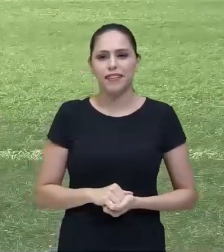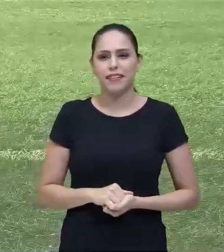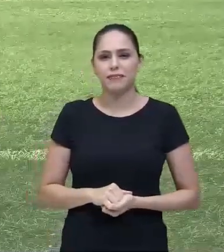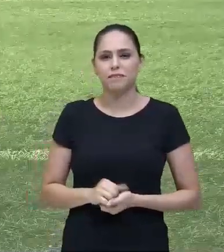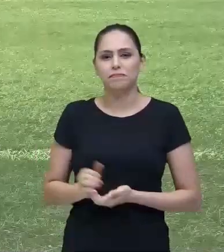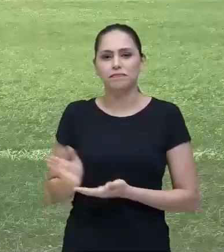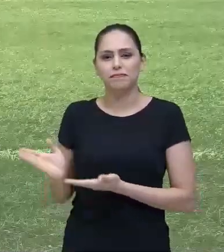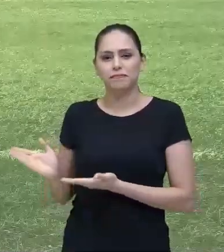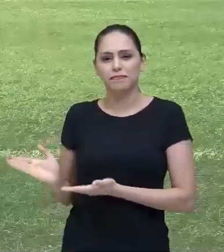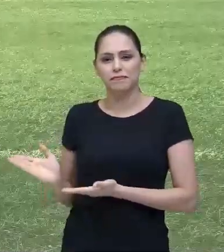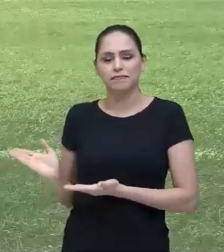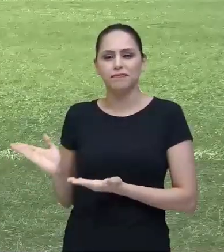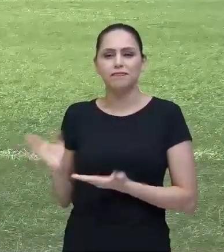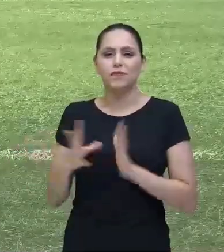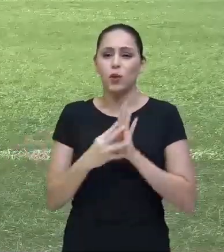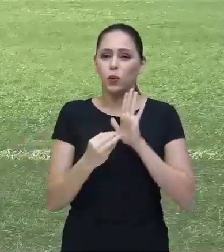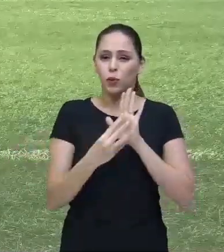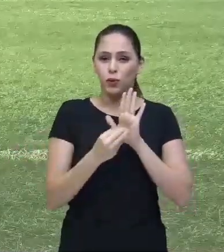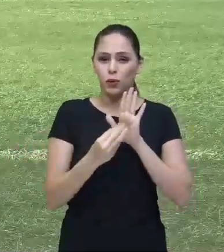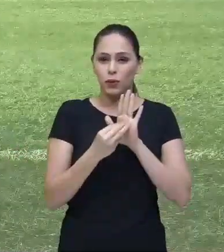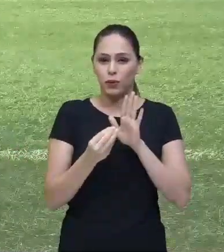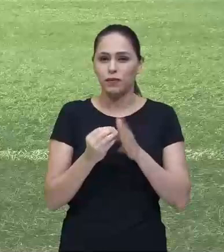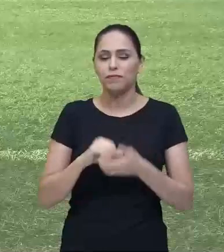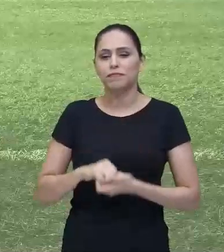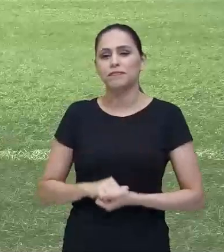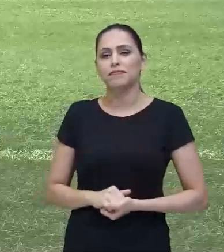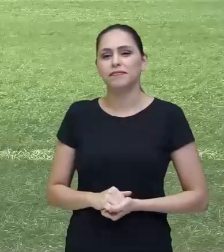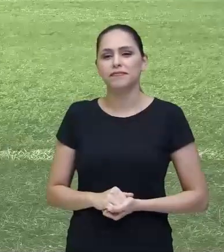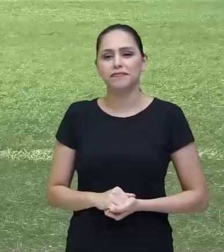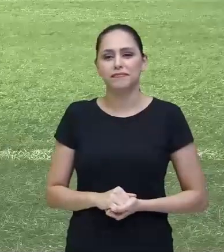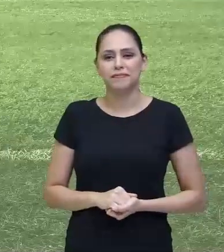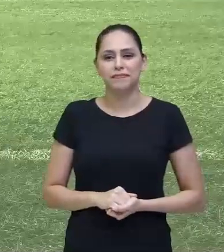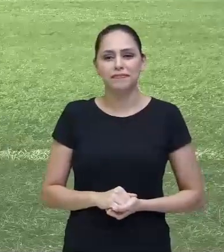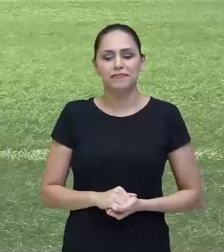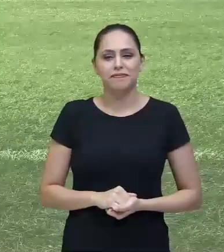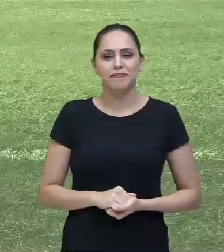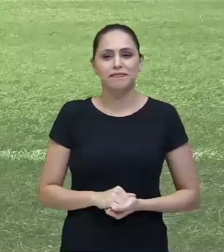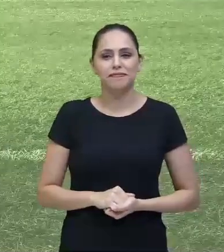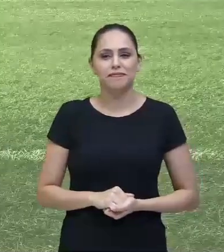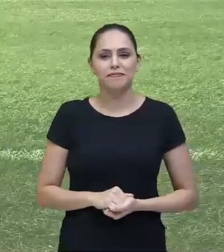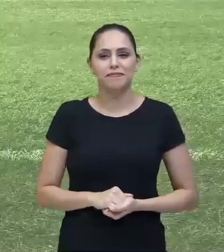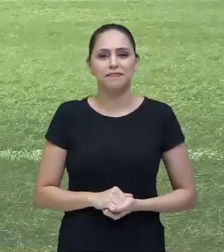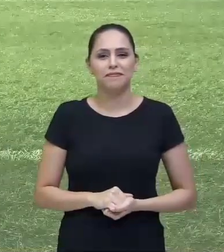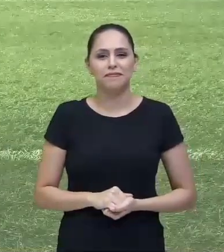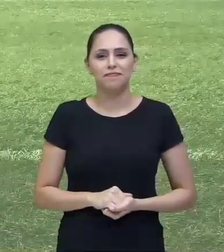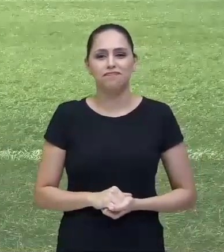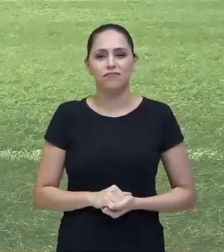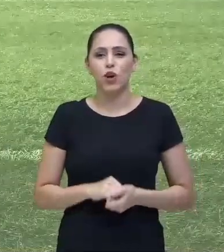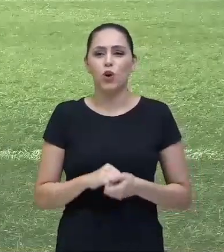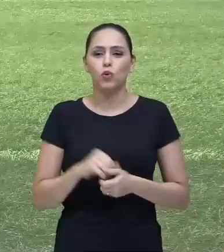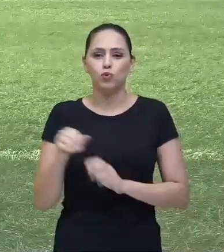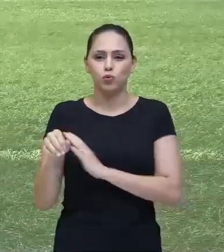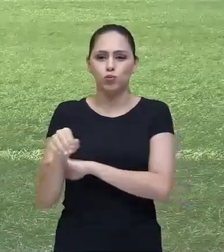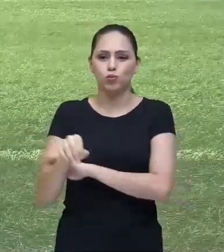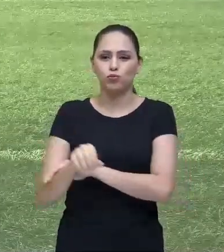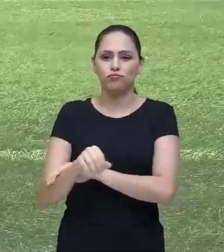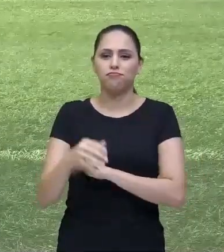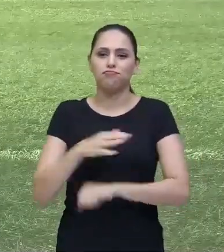quatro! Pro outro lado! Um, dois, três, 4, agora o bracinho, hein?